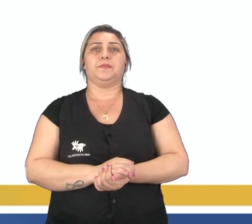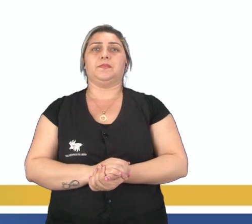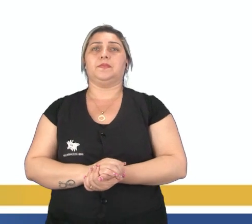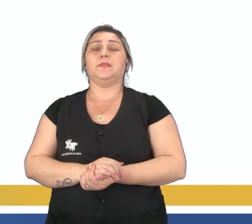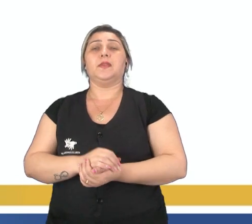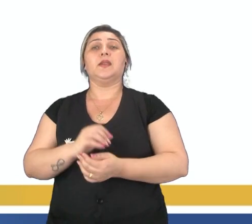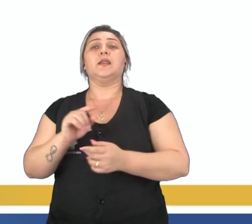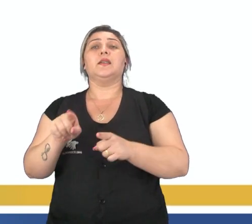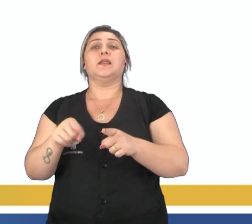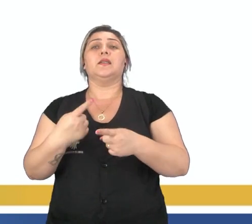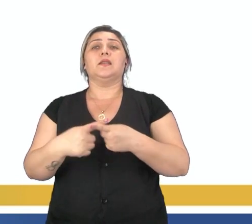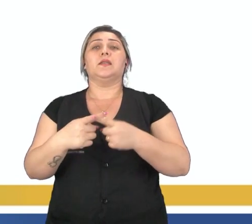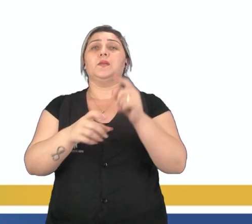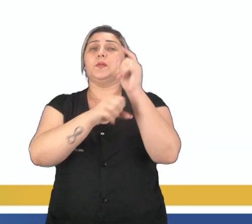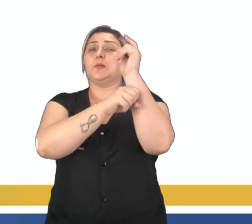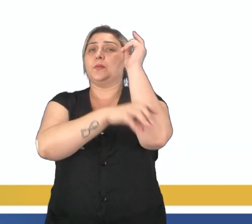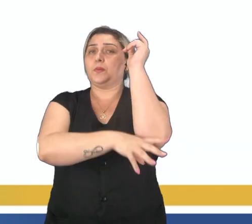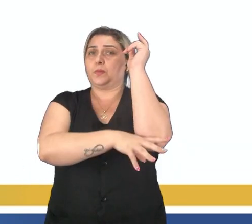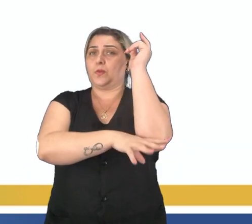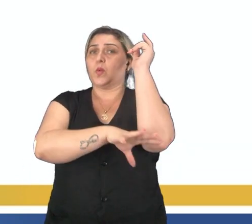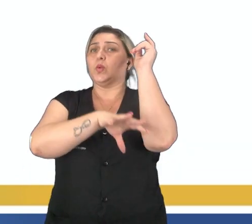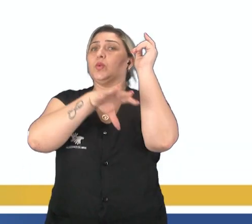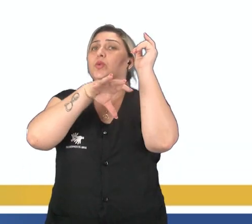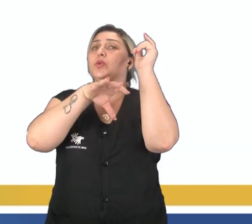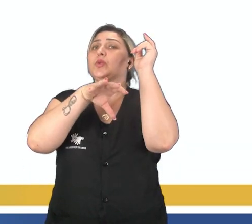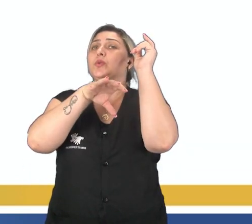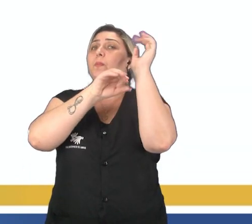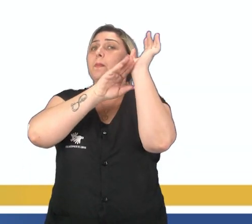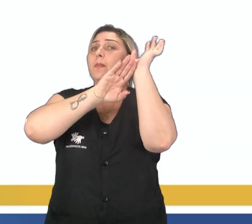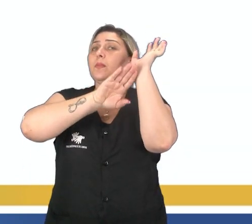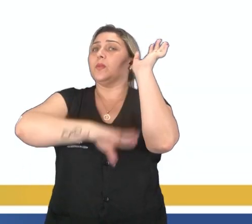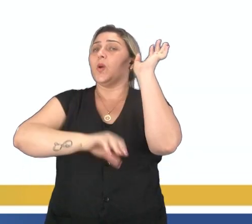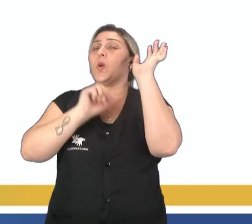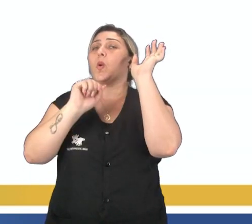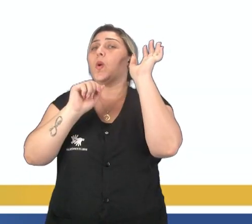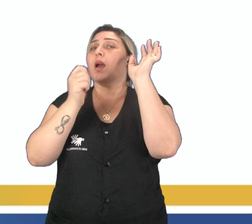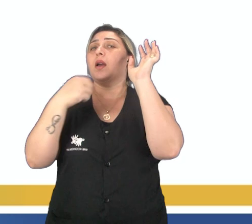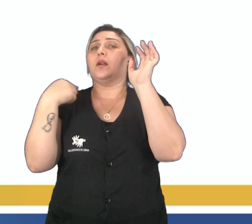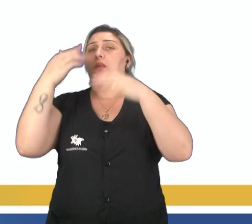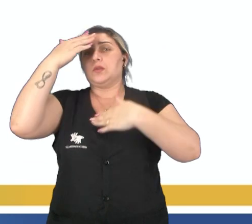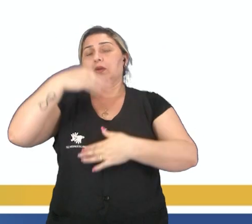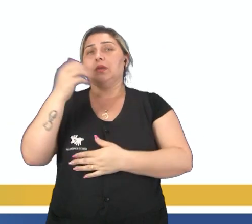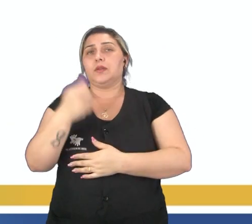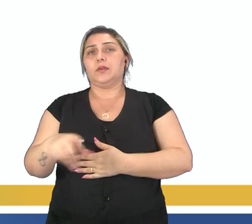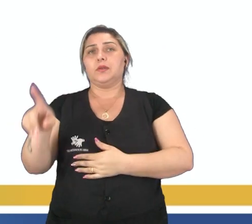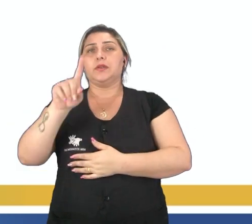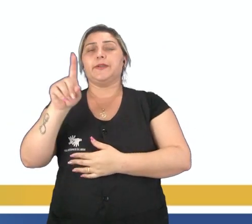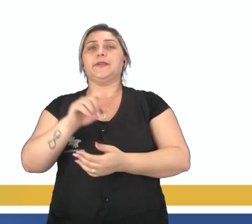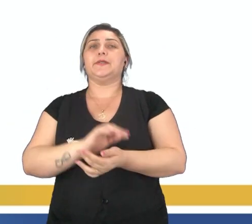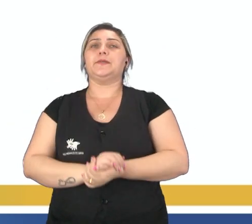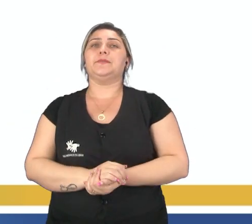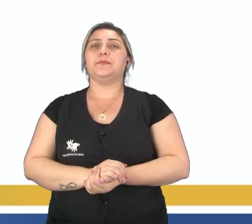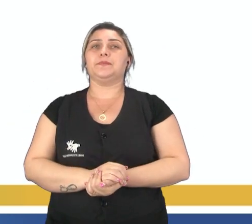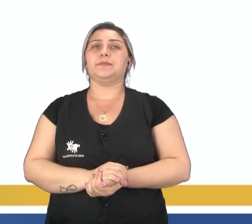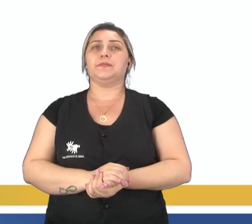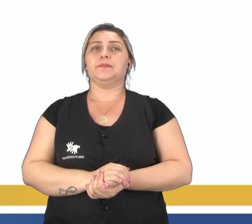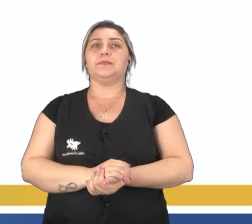atua na excreção, que tem que tirar aquilo que o nosso corpo não precisa. E aí, quem serão esses órgãos?